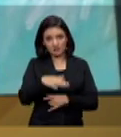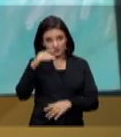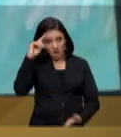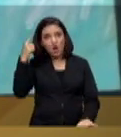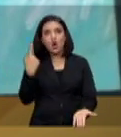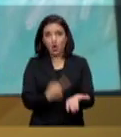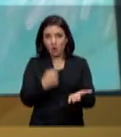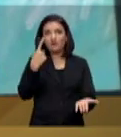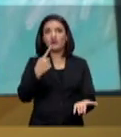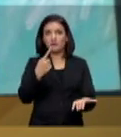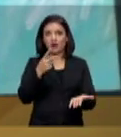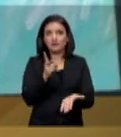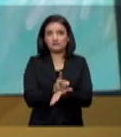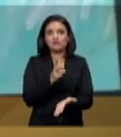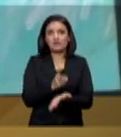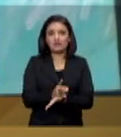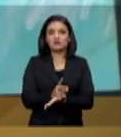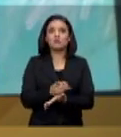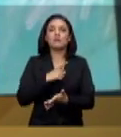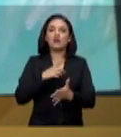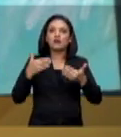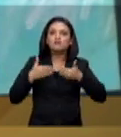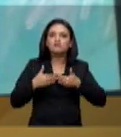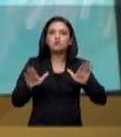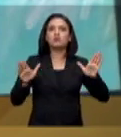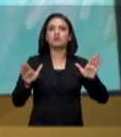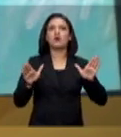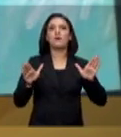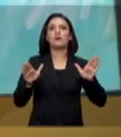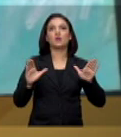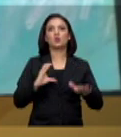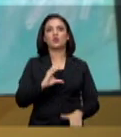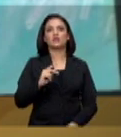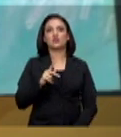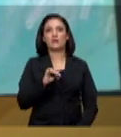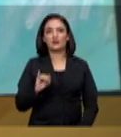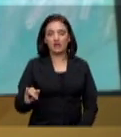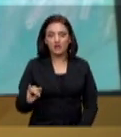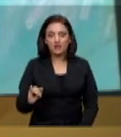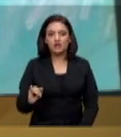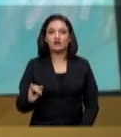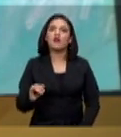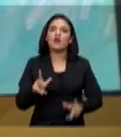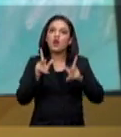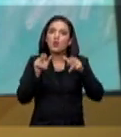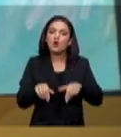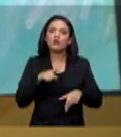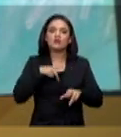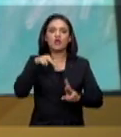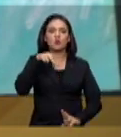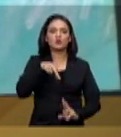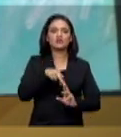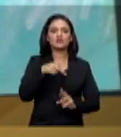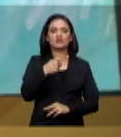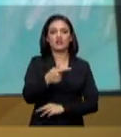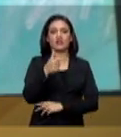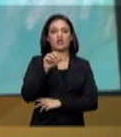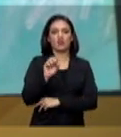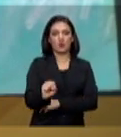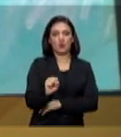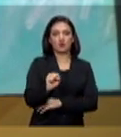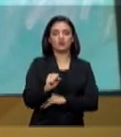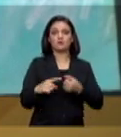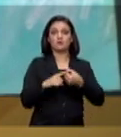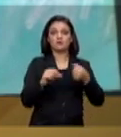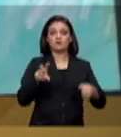efetiva instalação da CPI e seu funcionamento, como prevê o inciso 78 do artigo 5º da